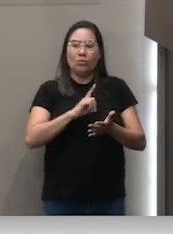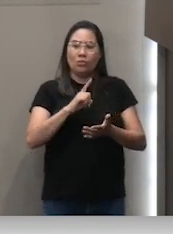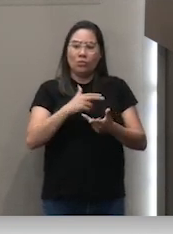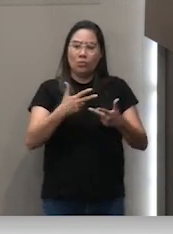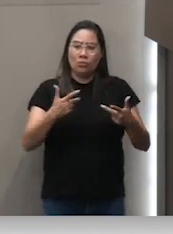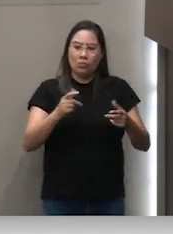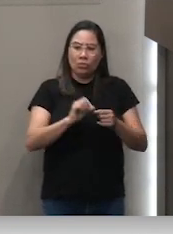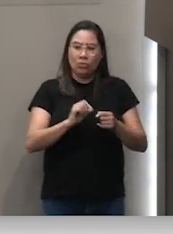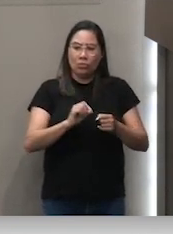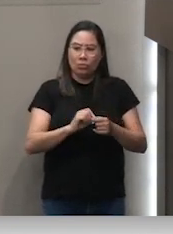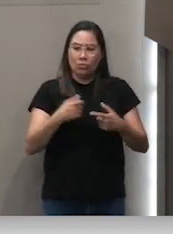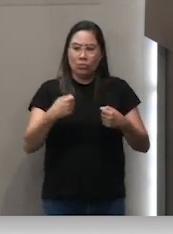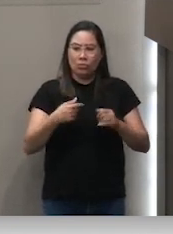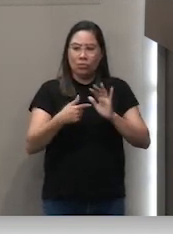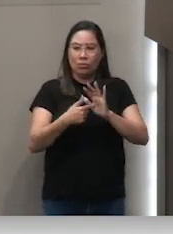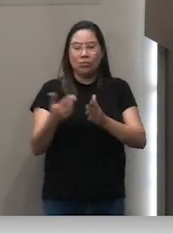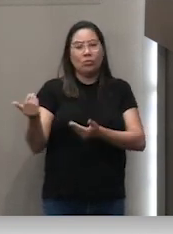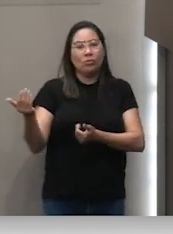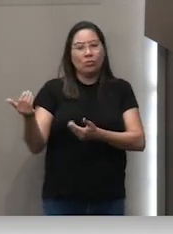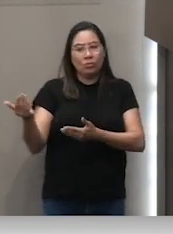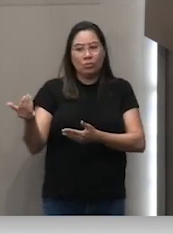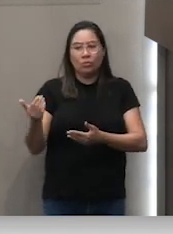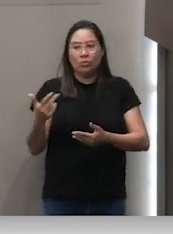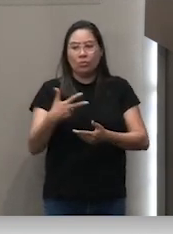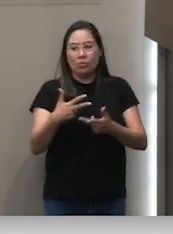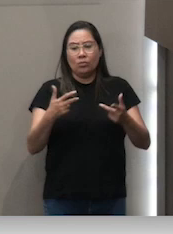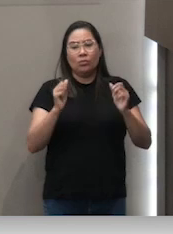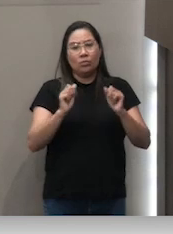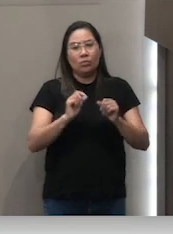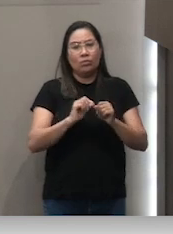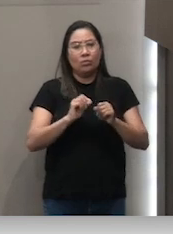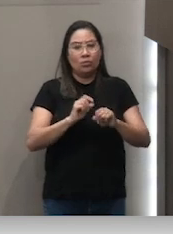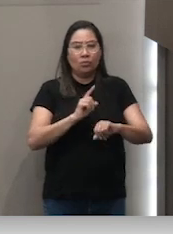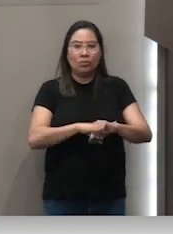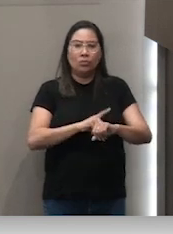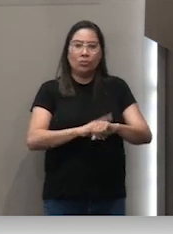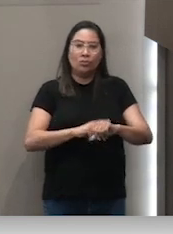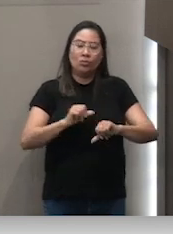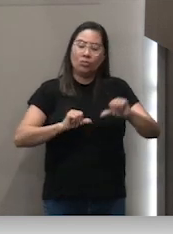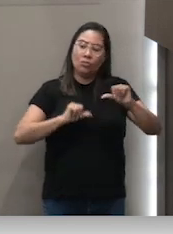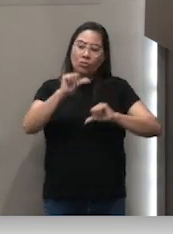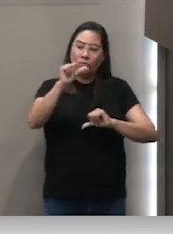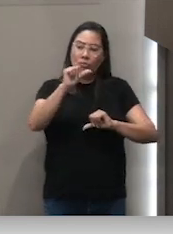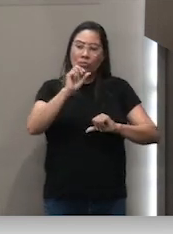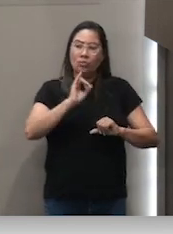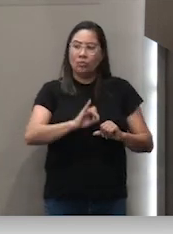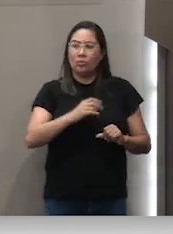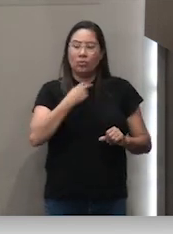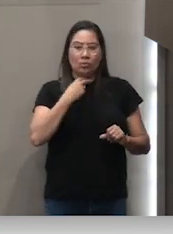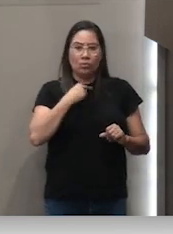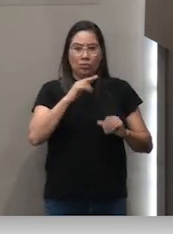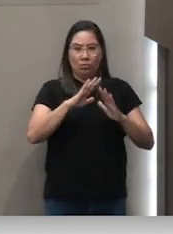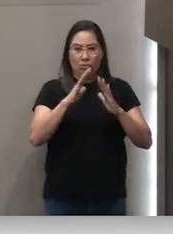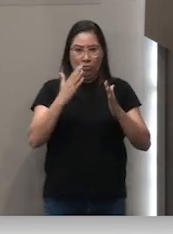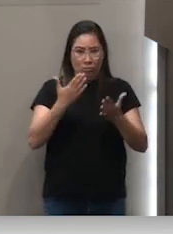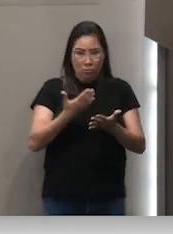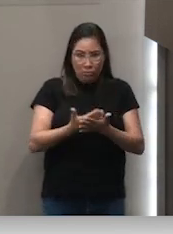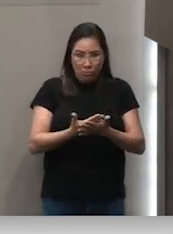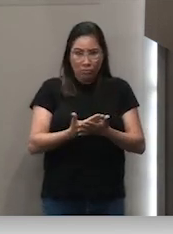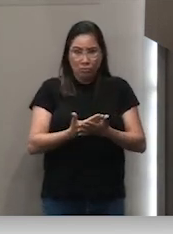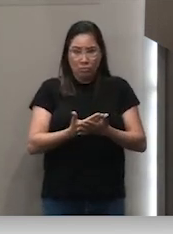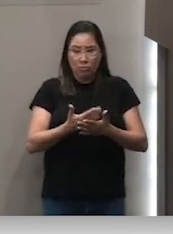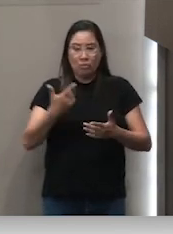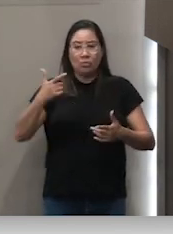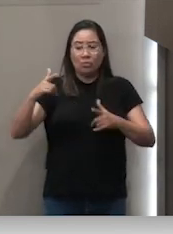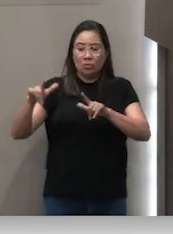tem que apresentar ao jovem aquilo que ele possa fazer no horário inverso. Se ele não pode estar na sua casa e ele puder estar em outro lugar